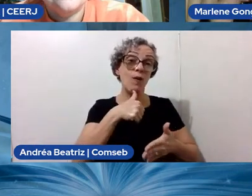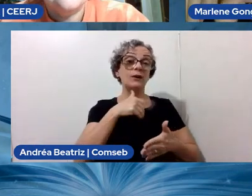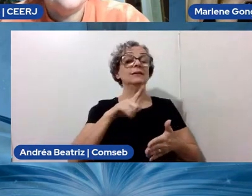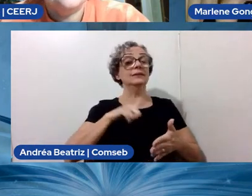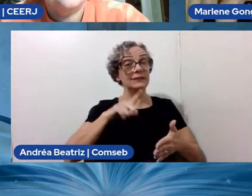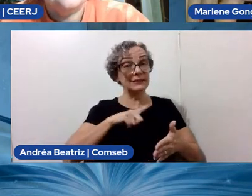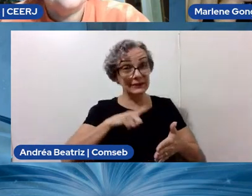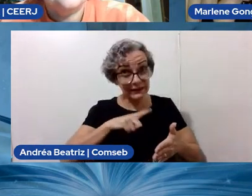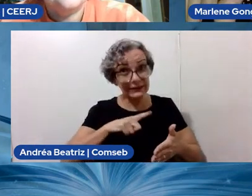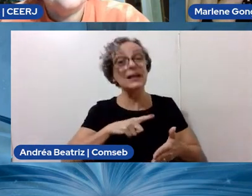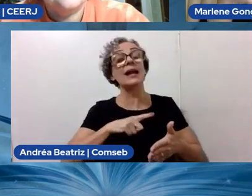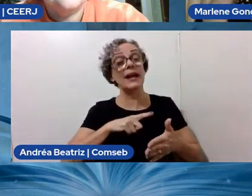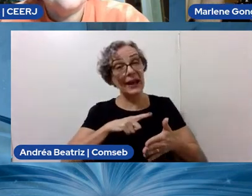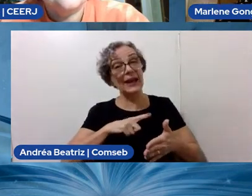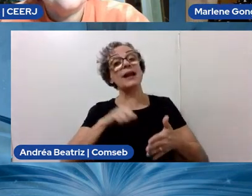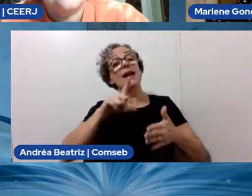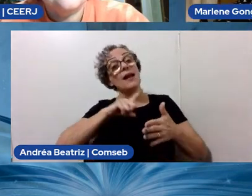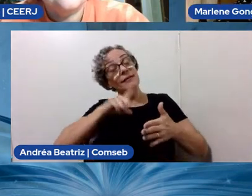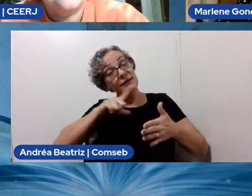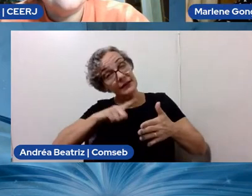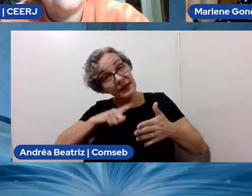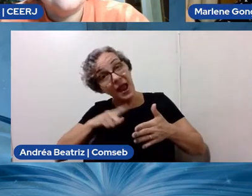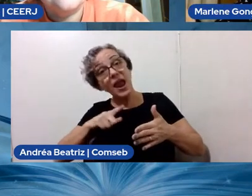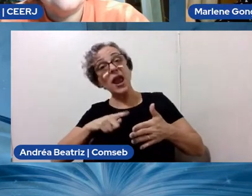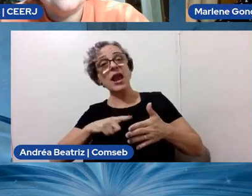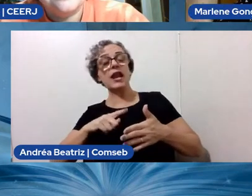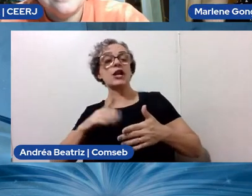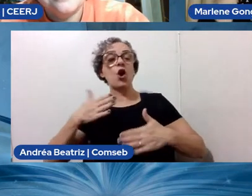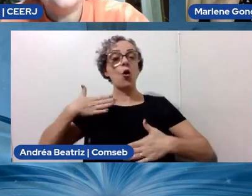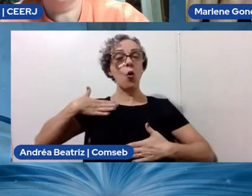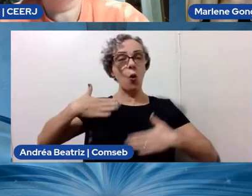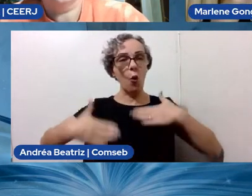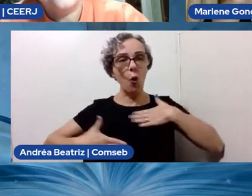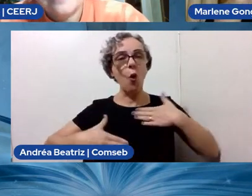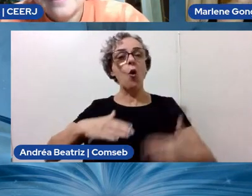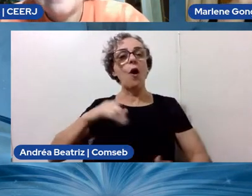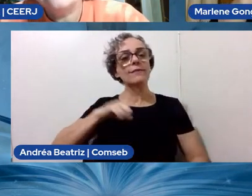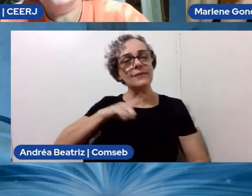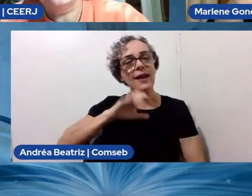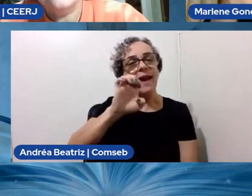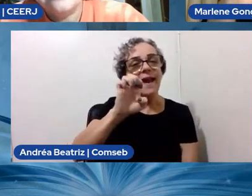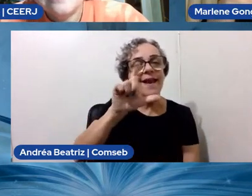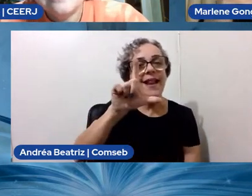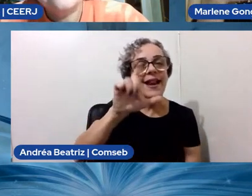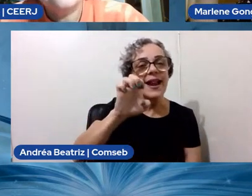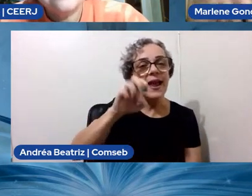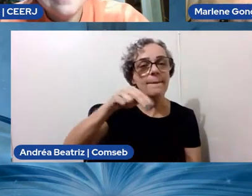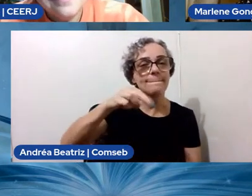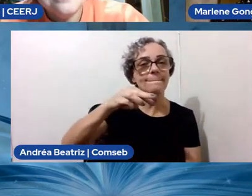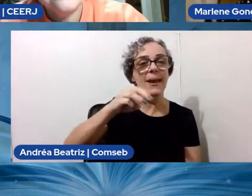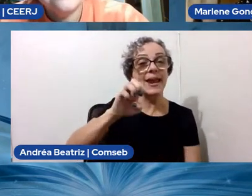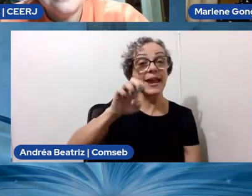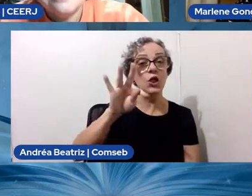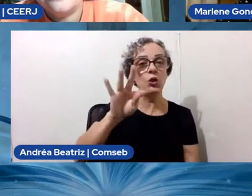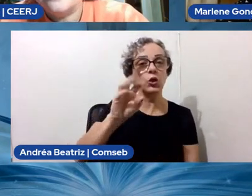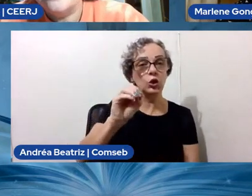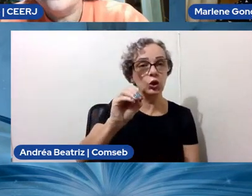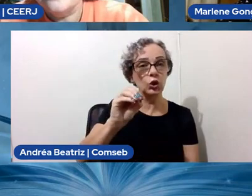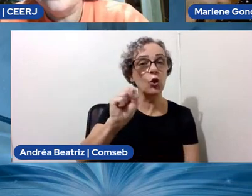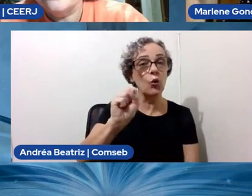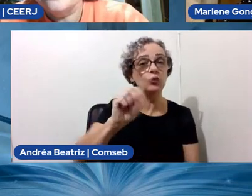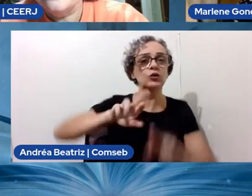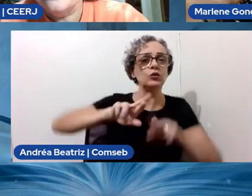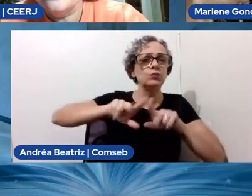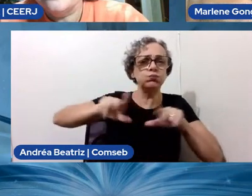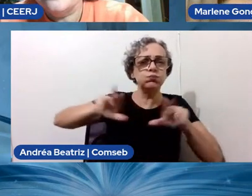assim, entre os elementos orgânicos, mas veio a seu tempo, porque foi justamente resultado das transformações sucessivas dos